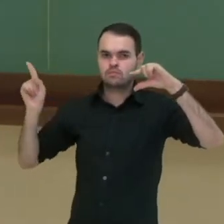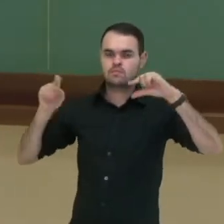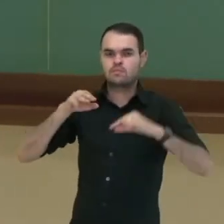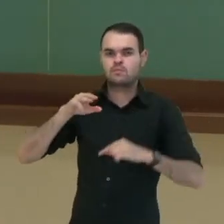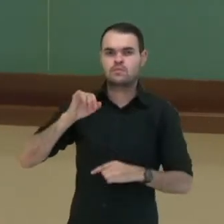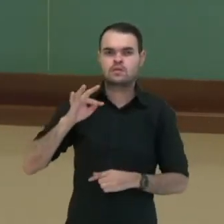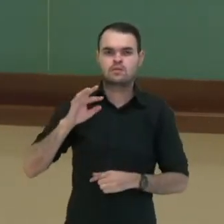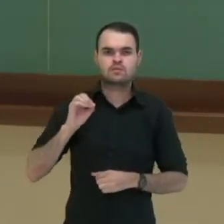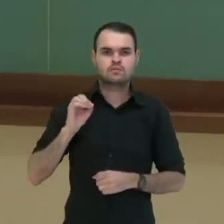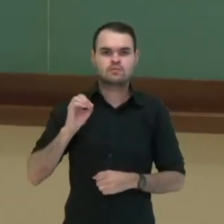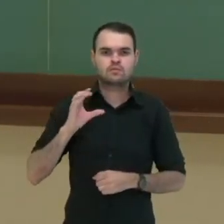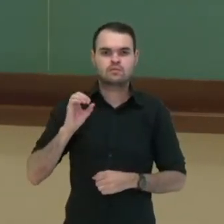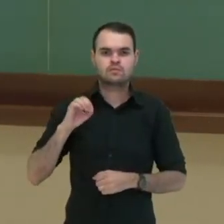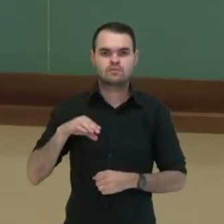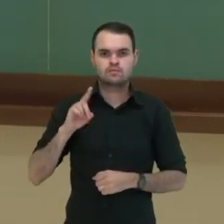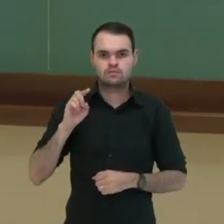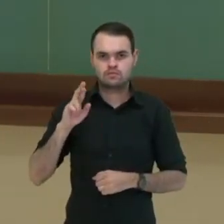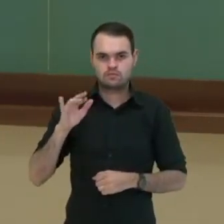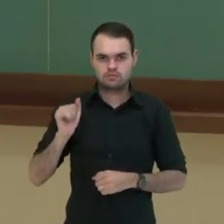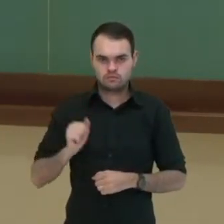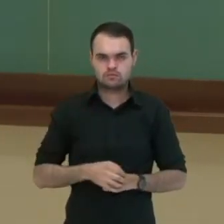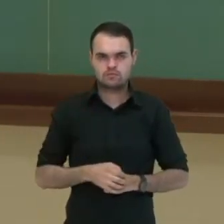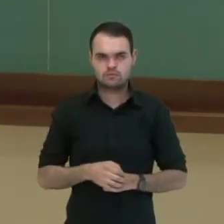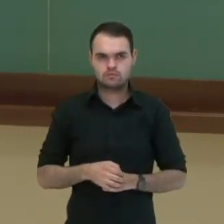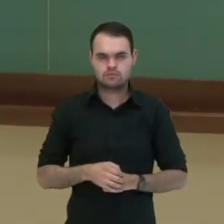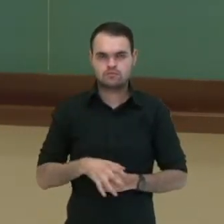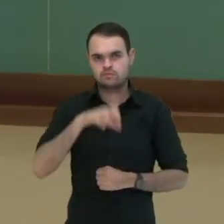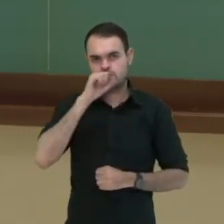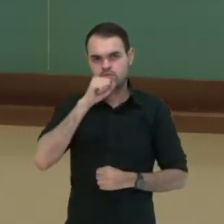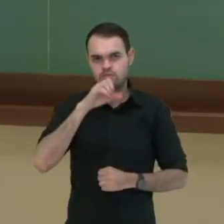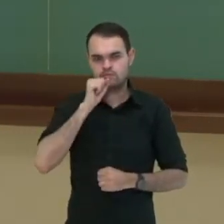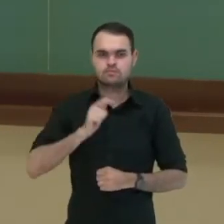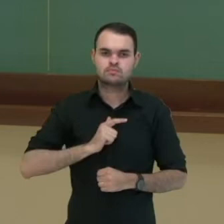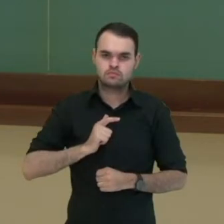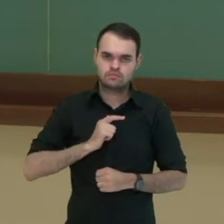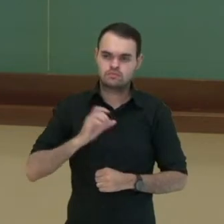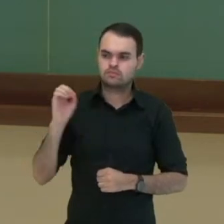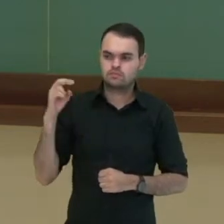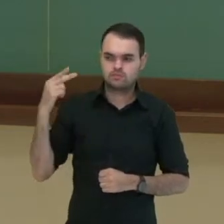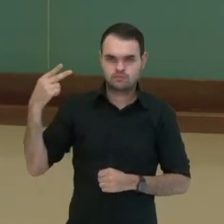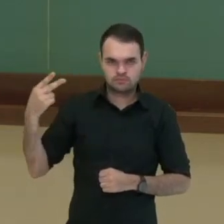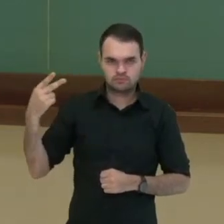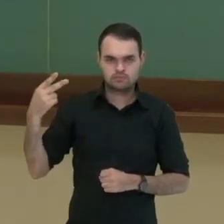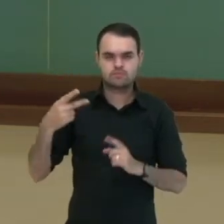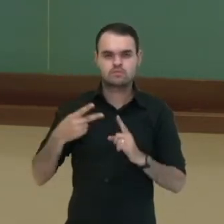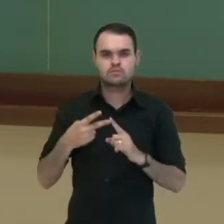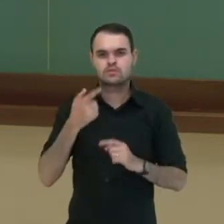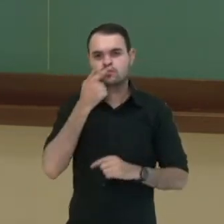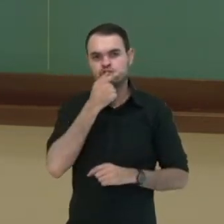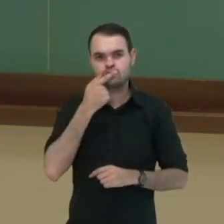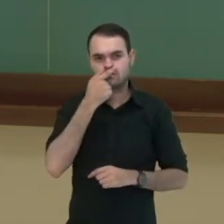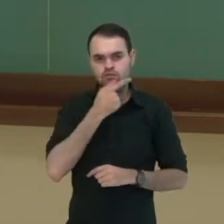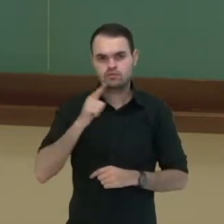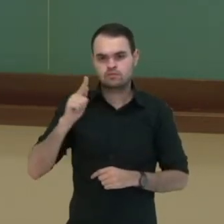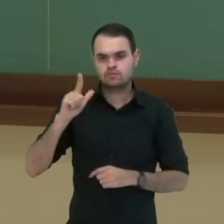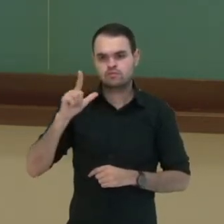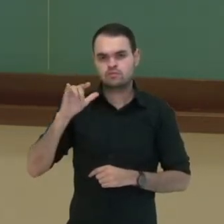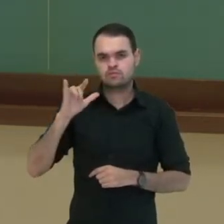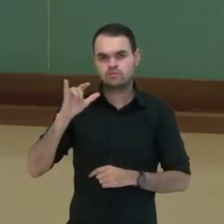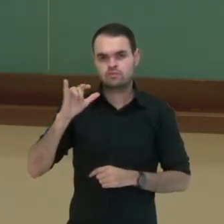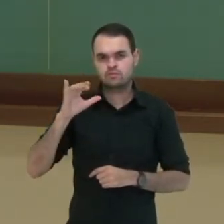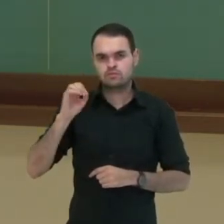que para a respiração celular conta-se com a presença de oxigênio, né? A glicose, que é uma substância ali